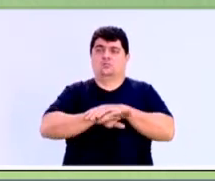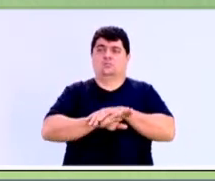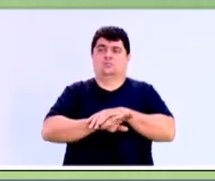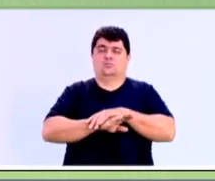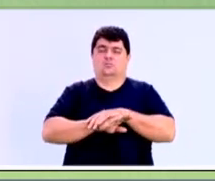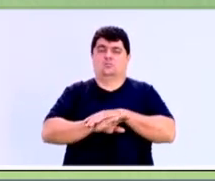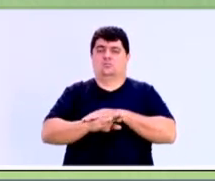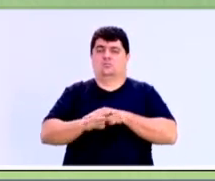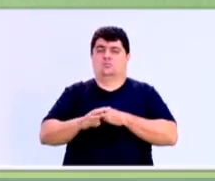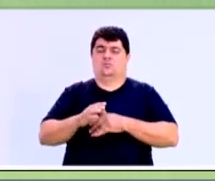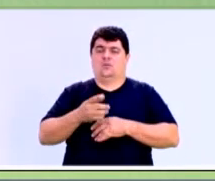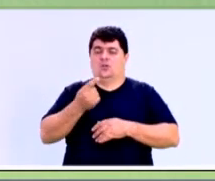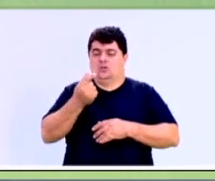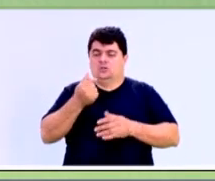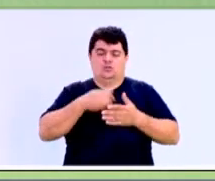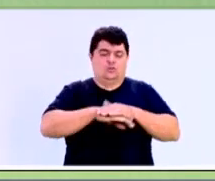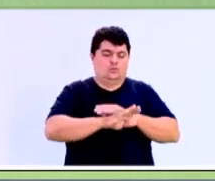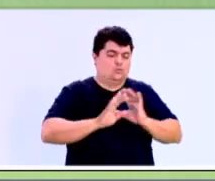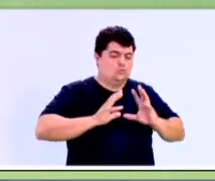né?